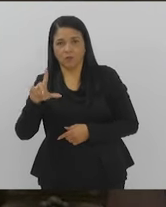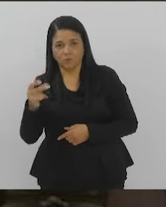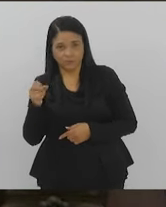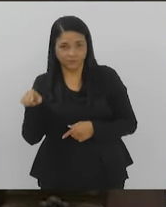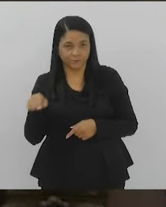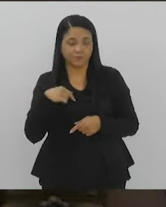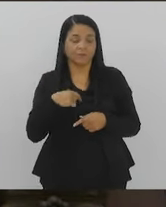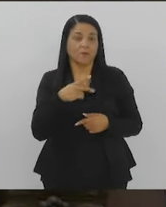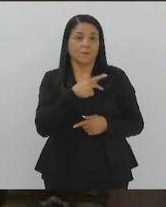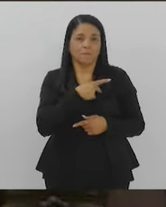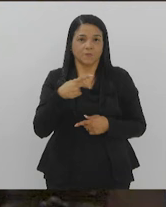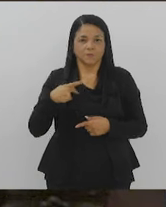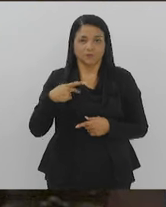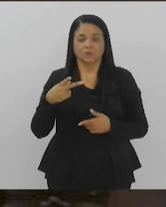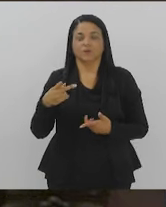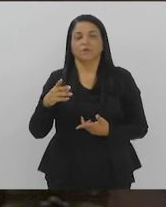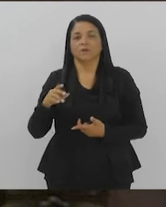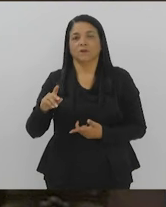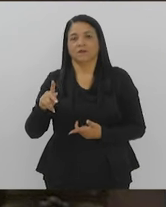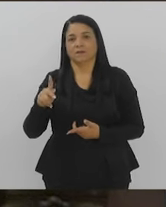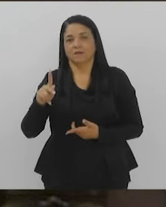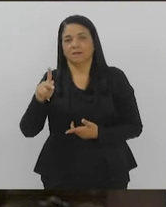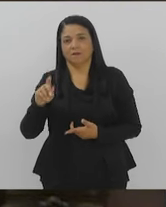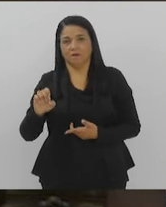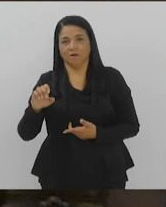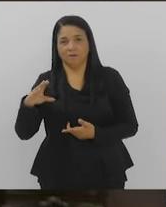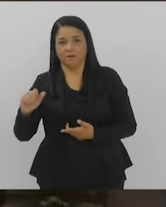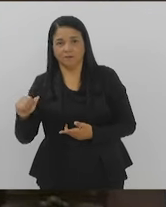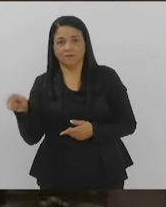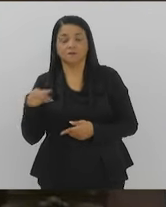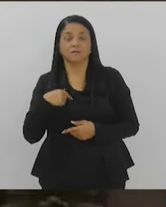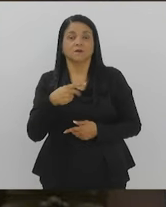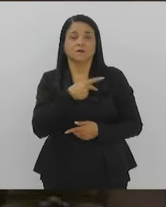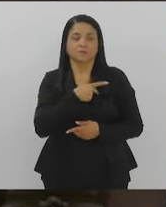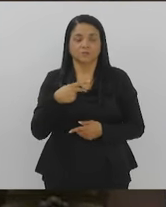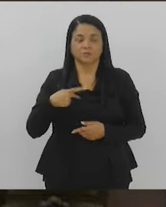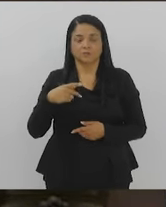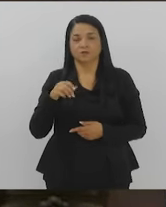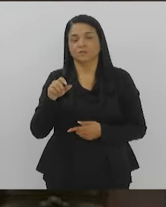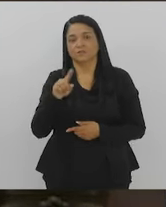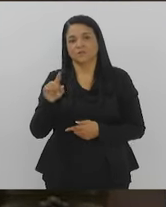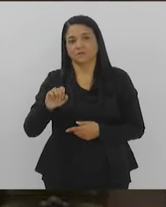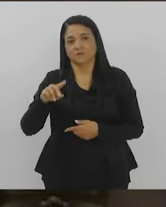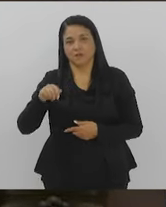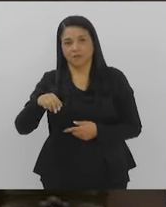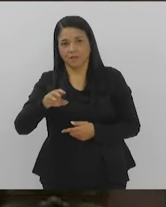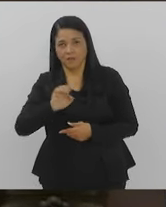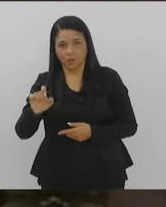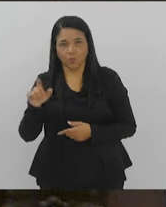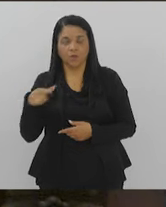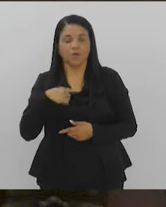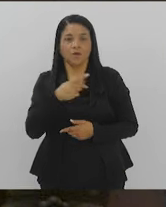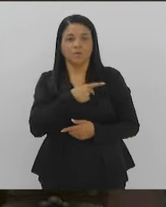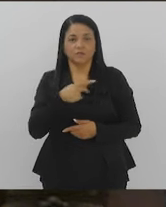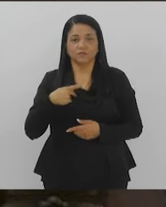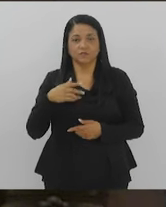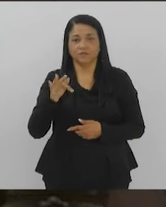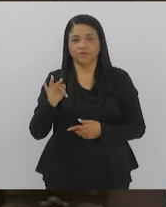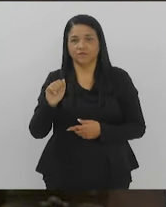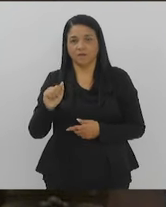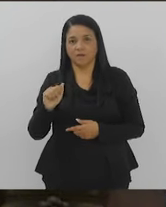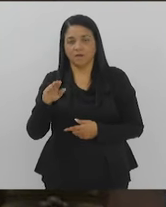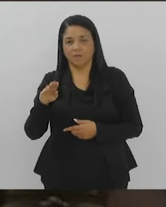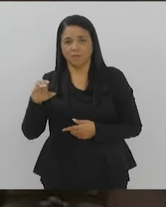o nosso Queca, pastor Zaqueu Medeiros, pastor Fábio Menezes,